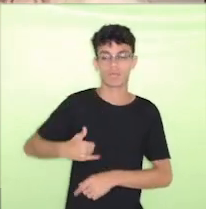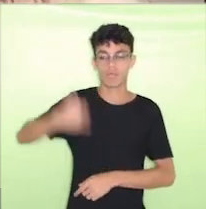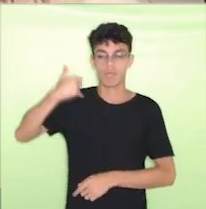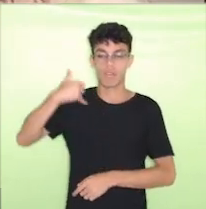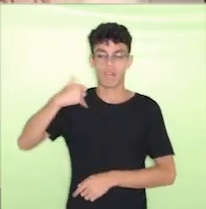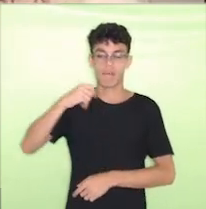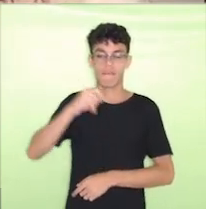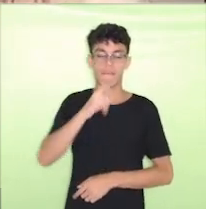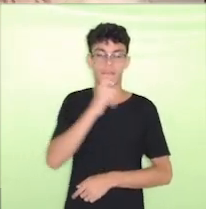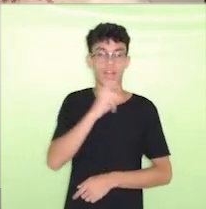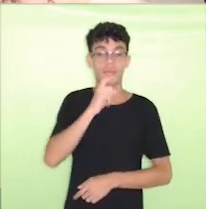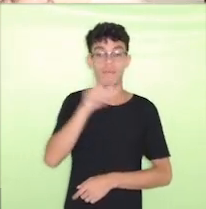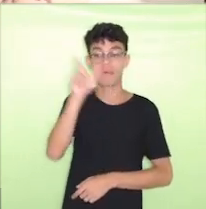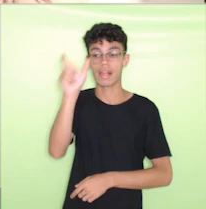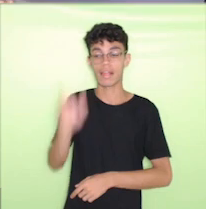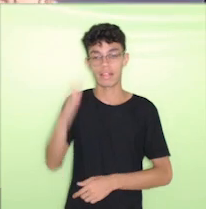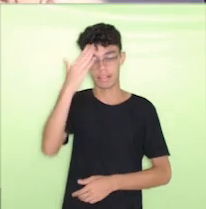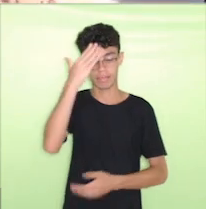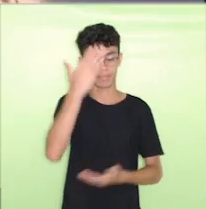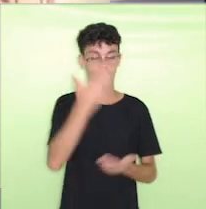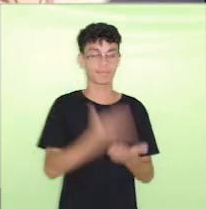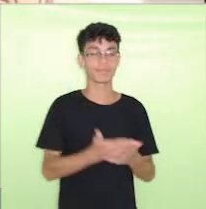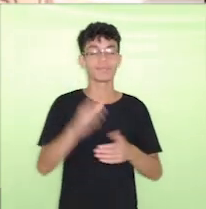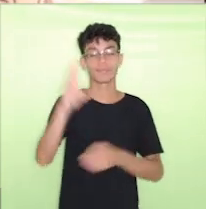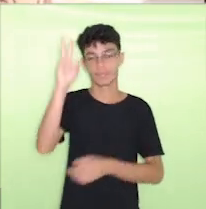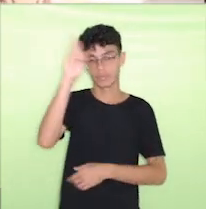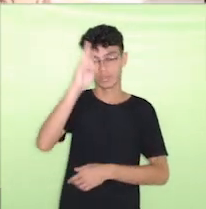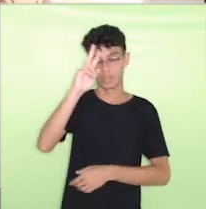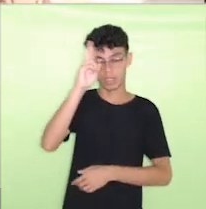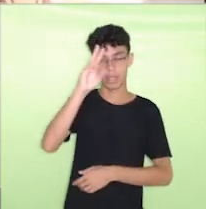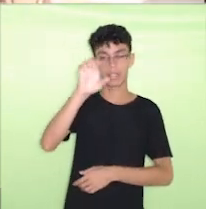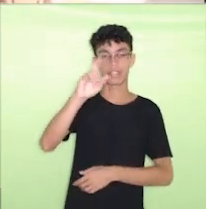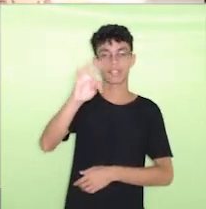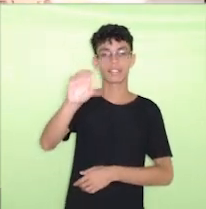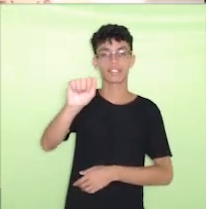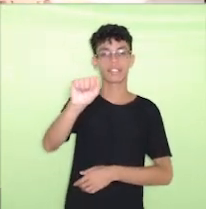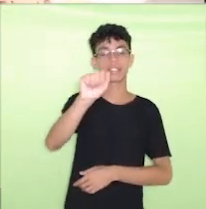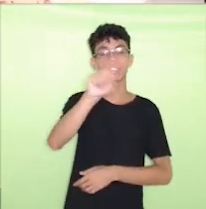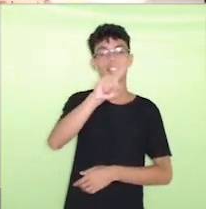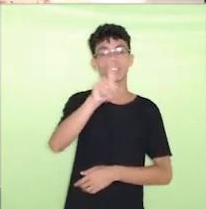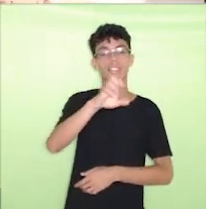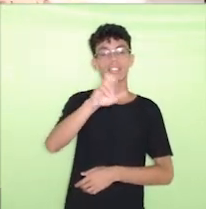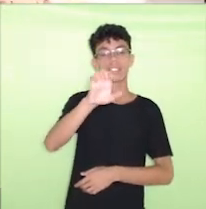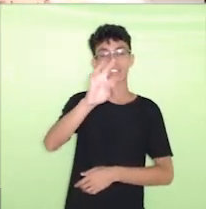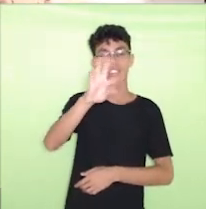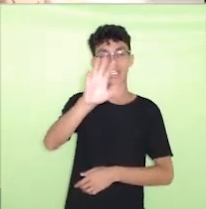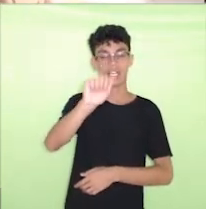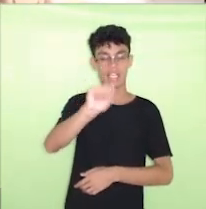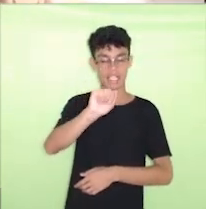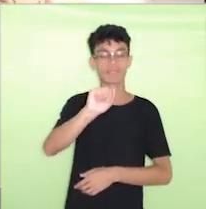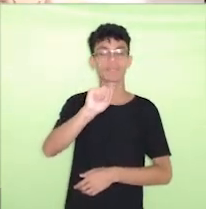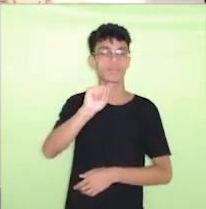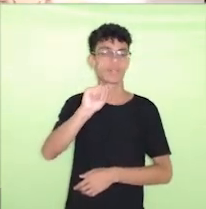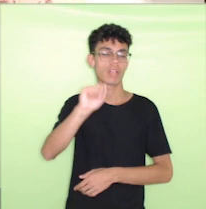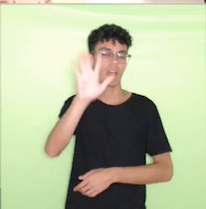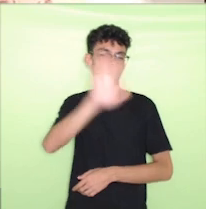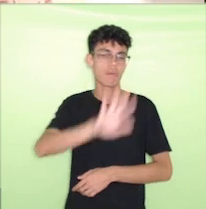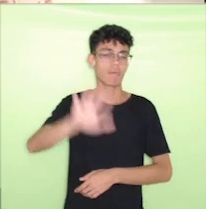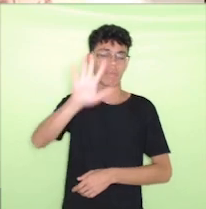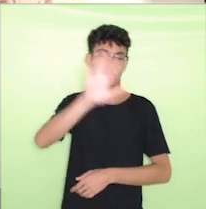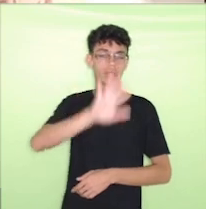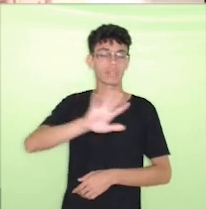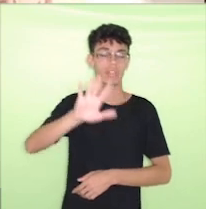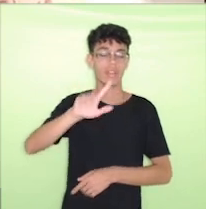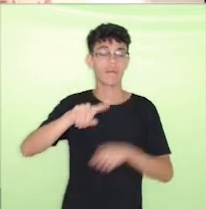Monsenhor dê maior importância ao seu relato. Eta e Zeta são para América apenas símbolos de sua história, mas